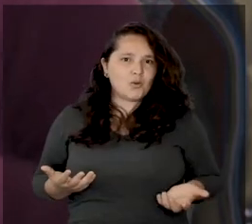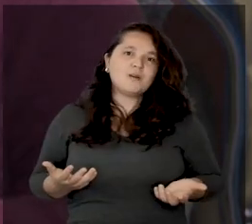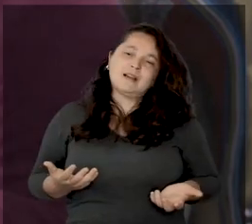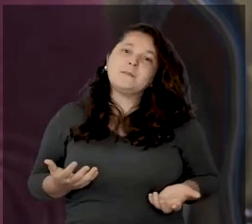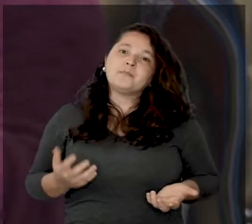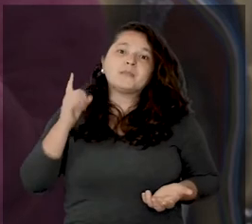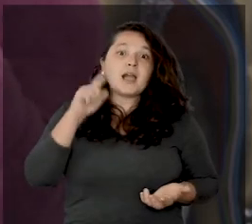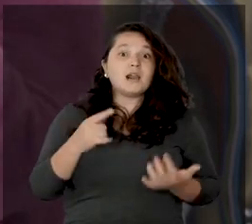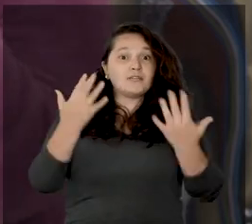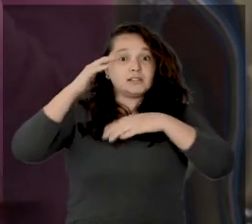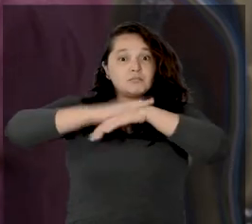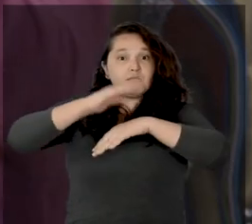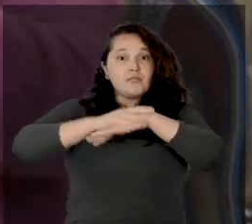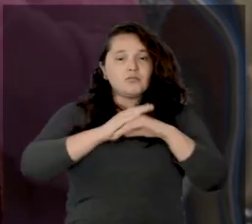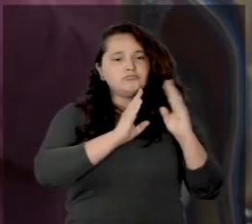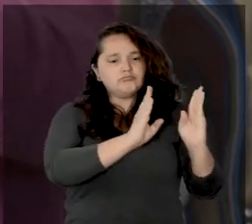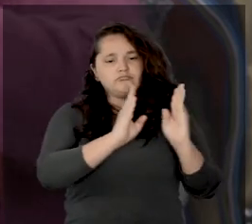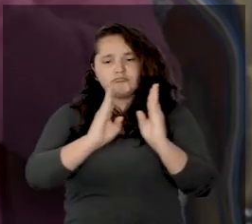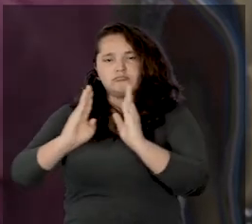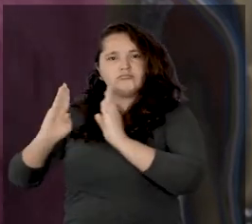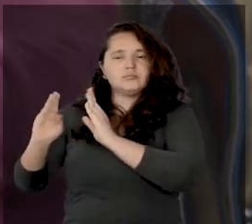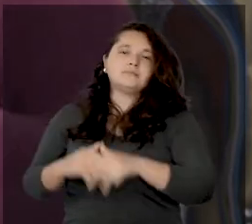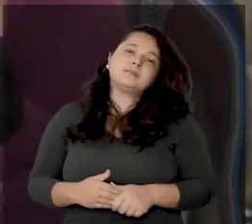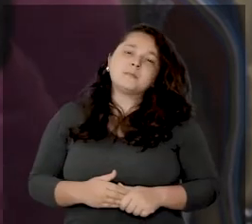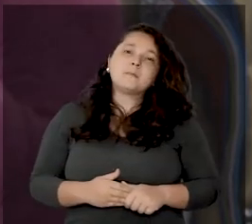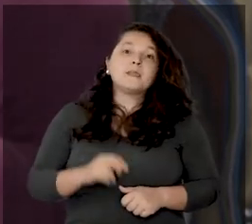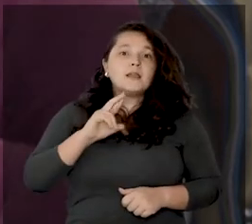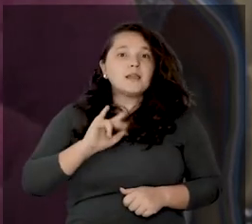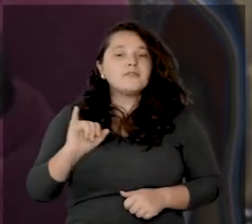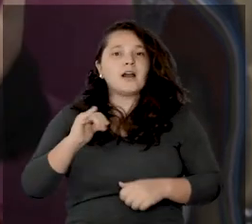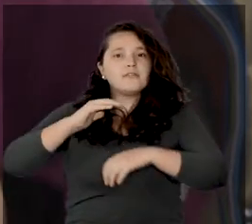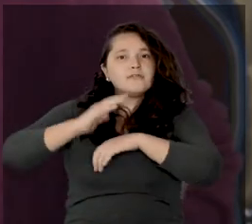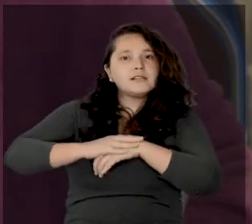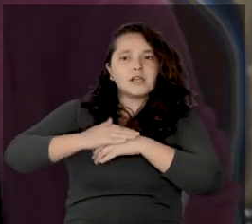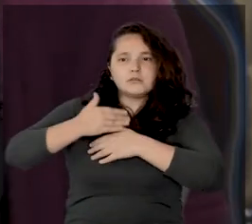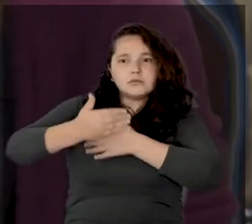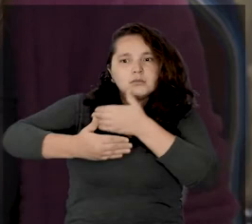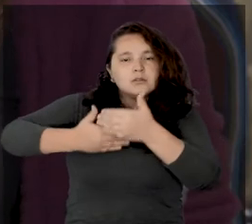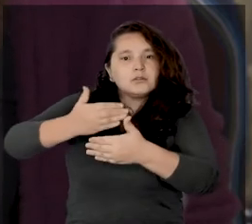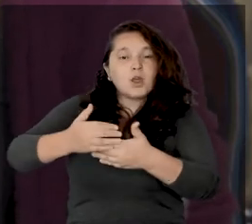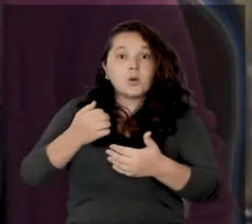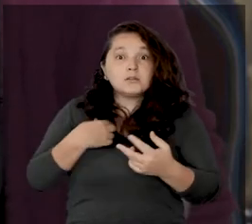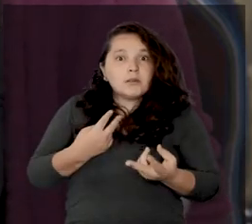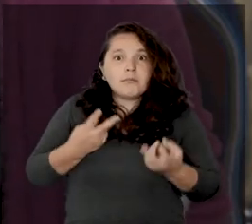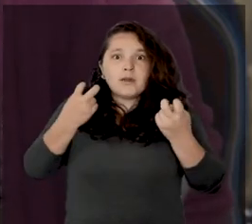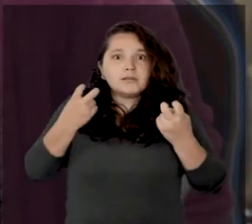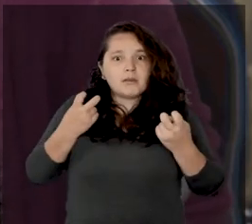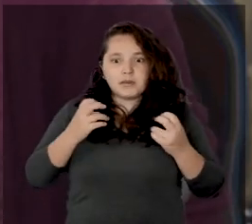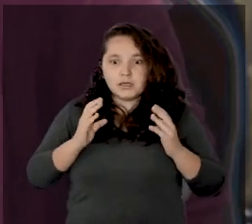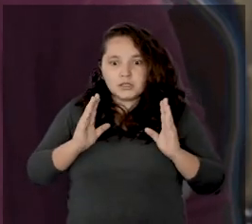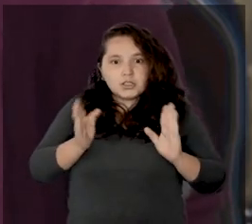assim, e que isso vai se elaborando, e quando vê, já virou filme, já